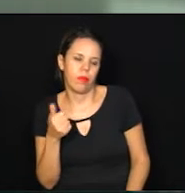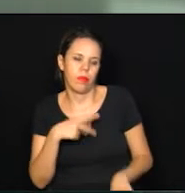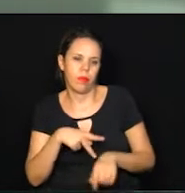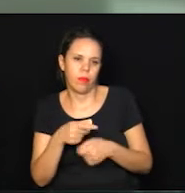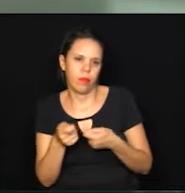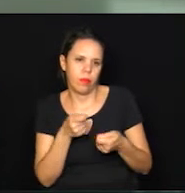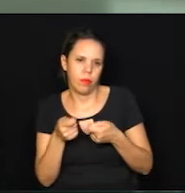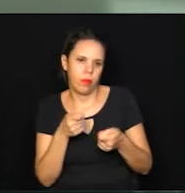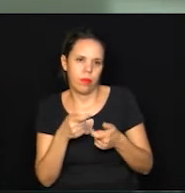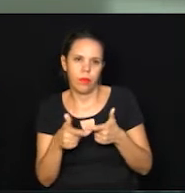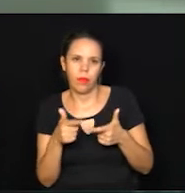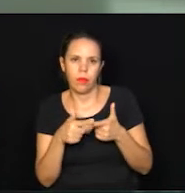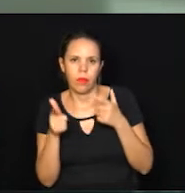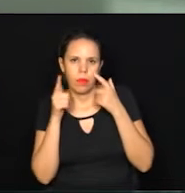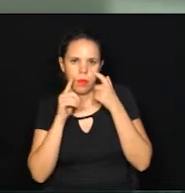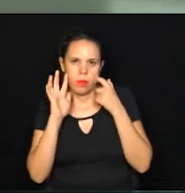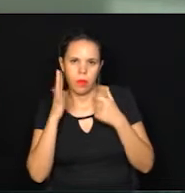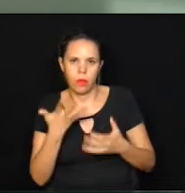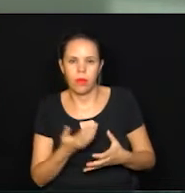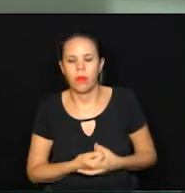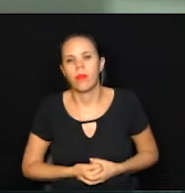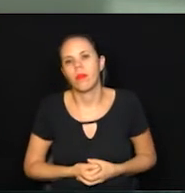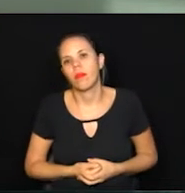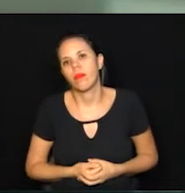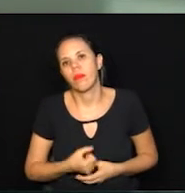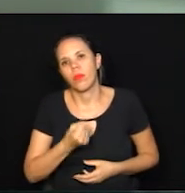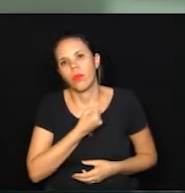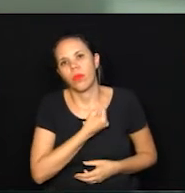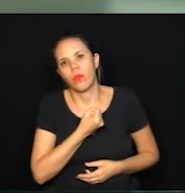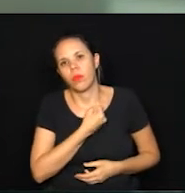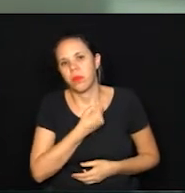a situação. Um número